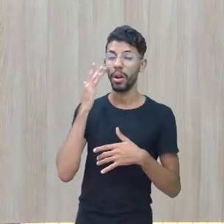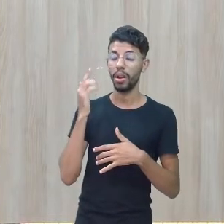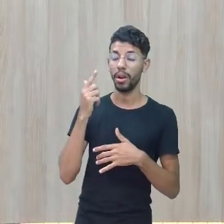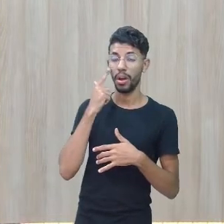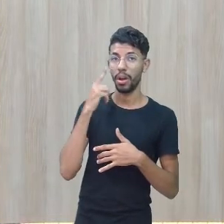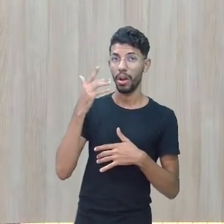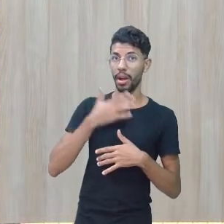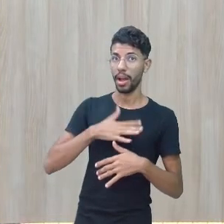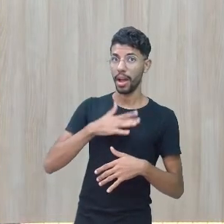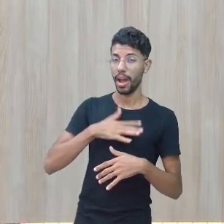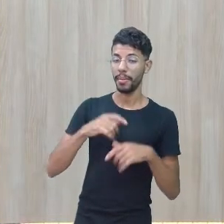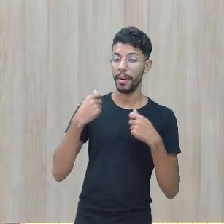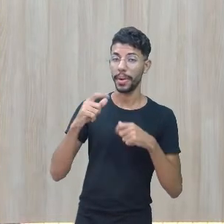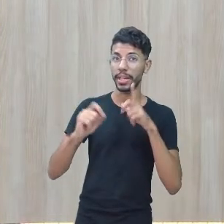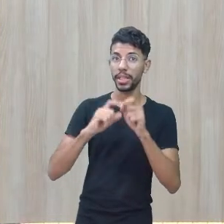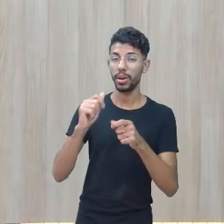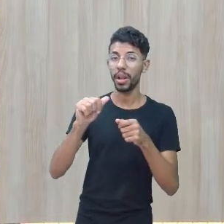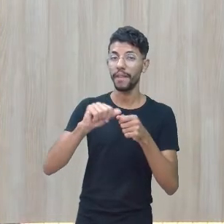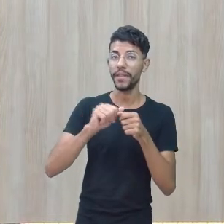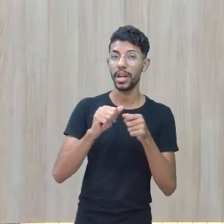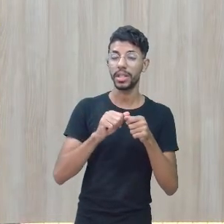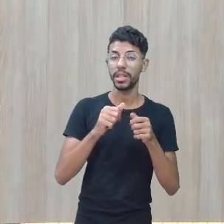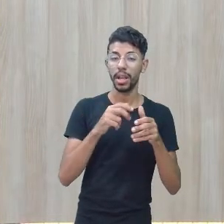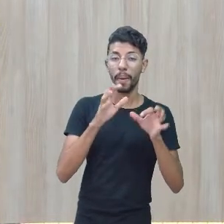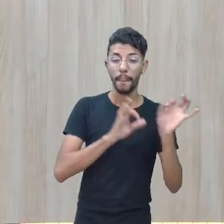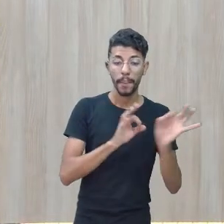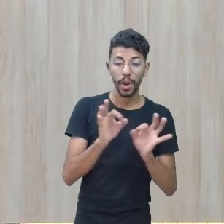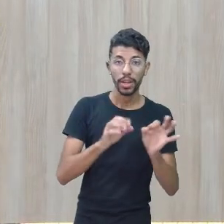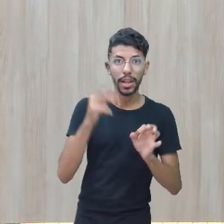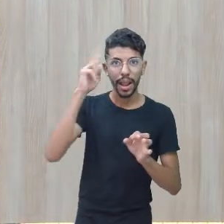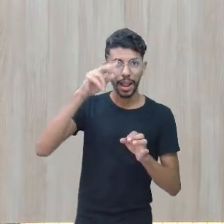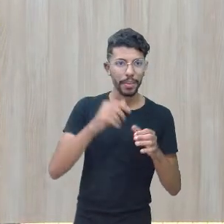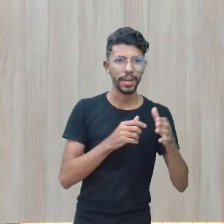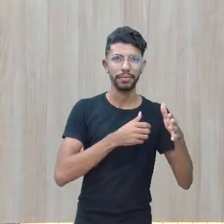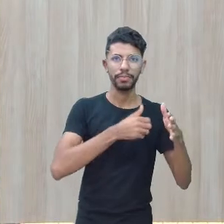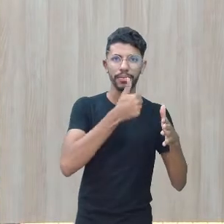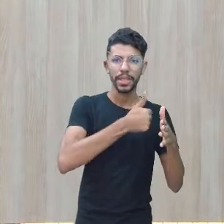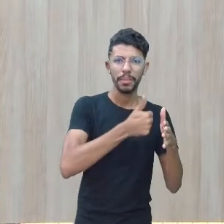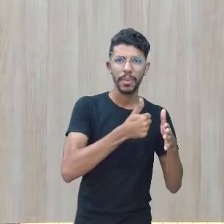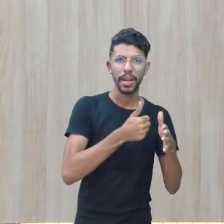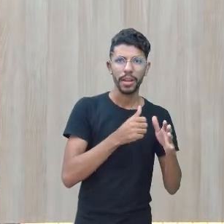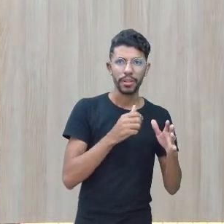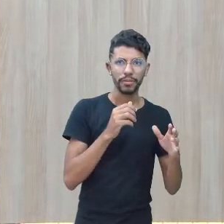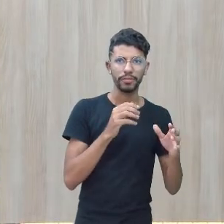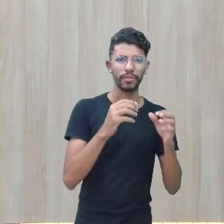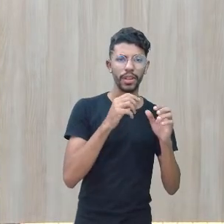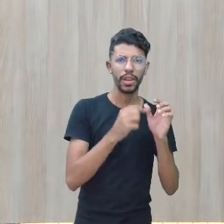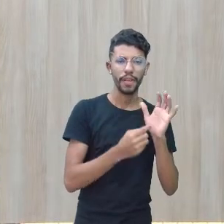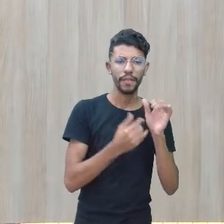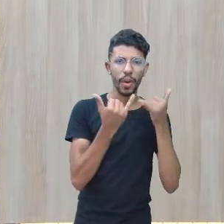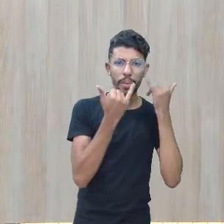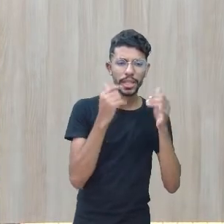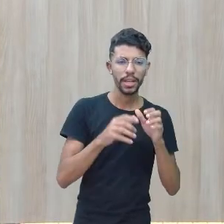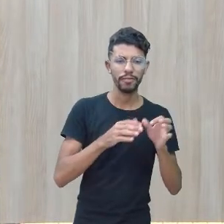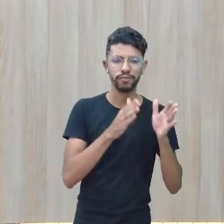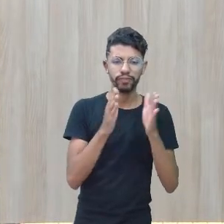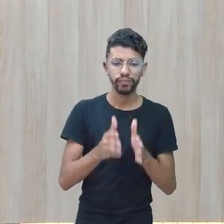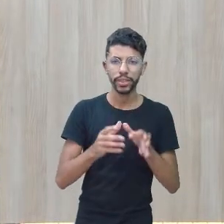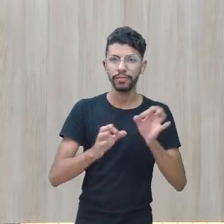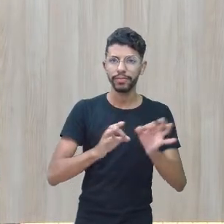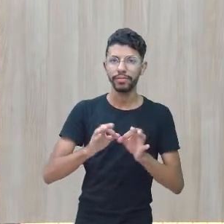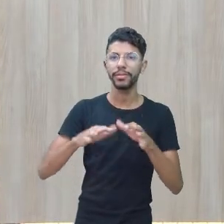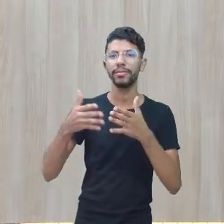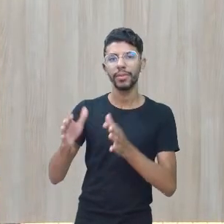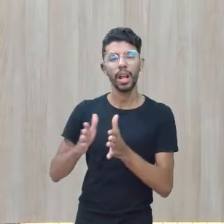planejamento. Lembra daquelas etapas de resolução? Vamos fazer o planejamento que eu vou precisar executar para poder responder uma questão como